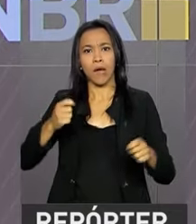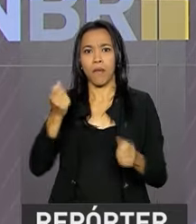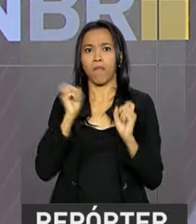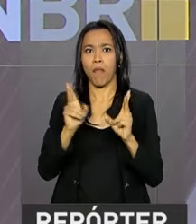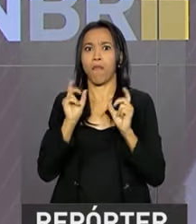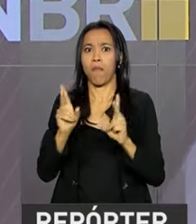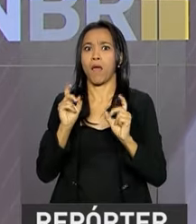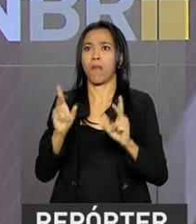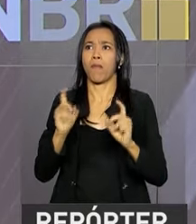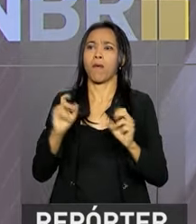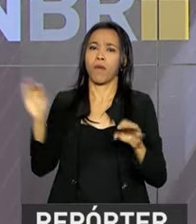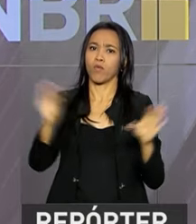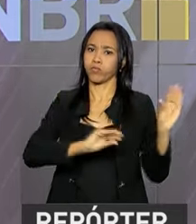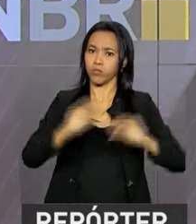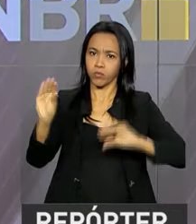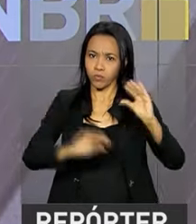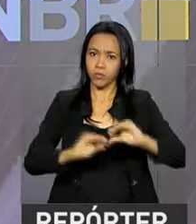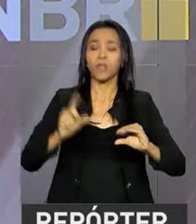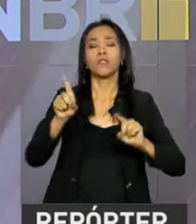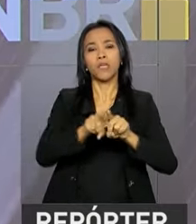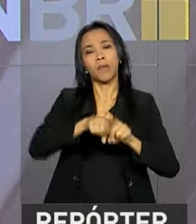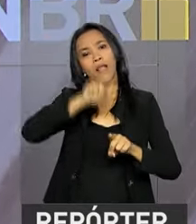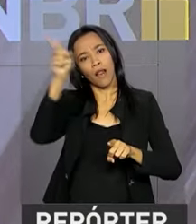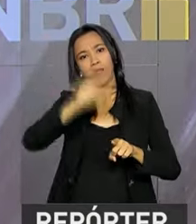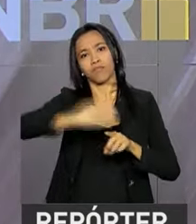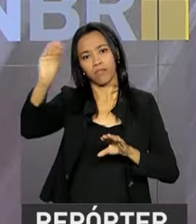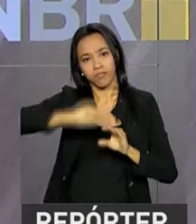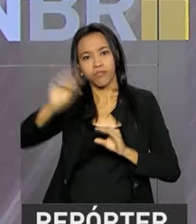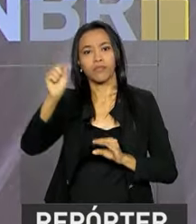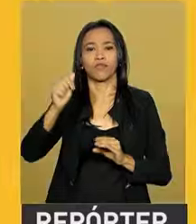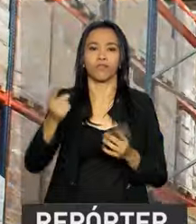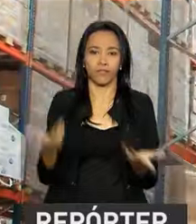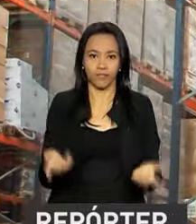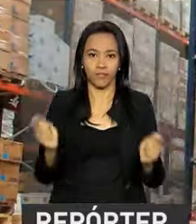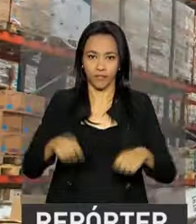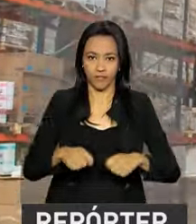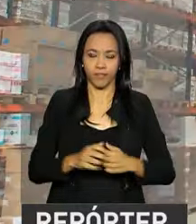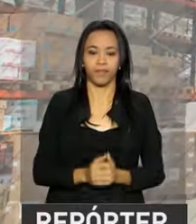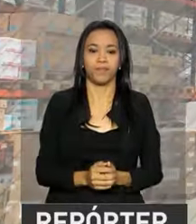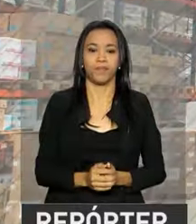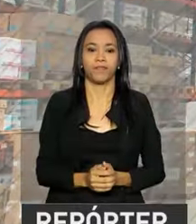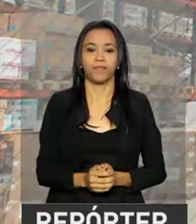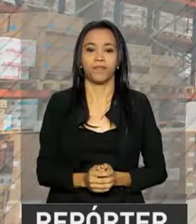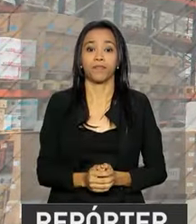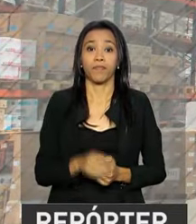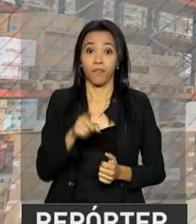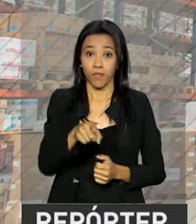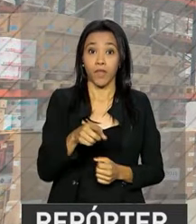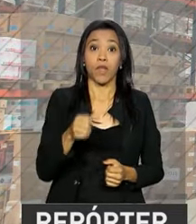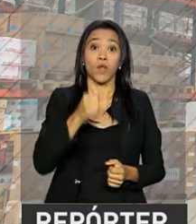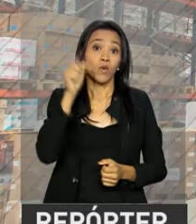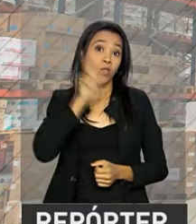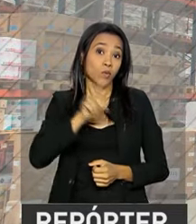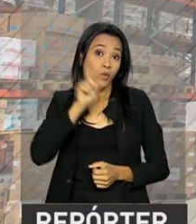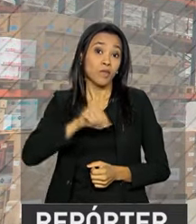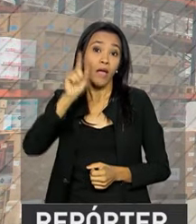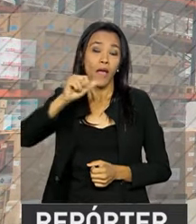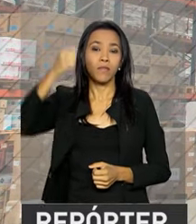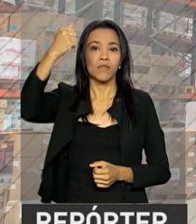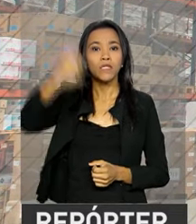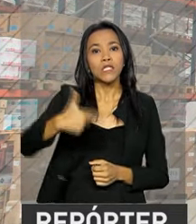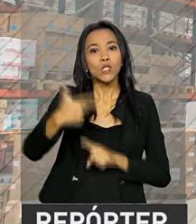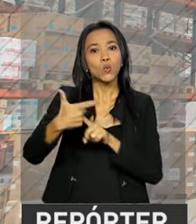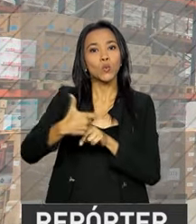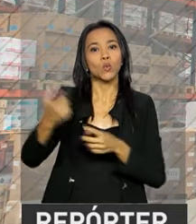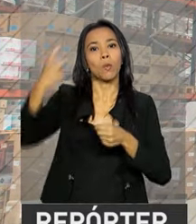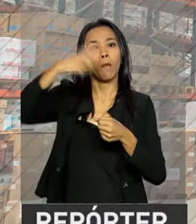investimentos tanto nos Estados Unidos quanto aqui no Brasil Os Estados Unidos são nosso segundo maior